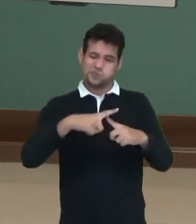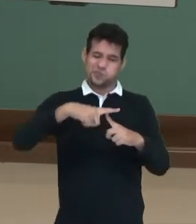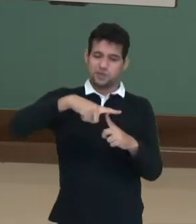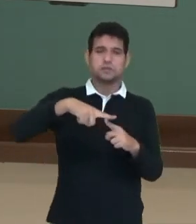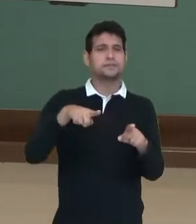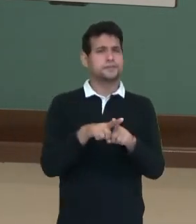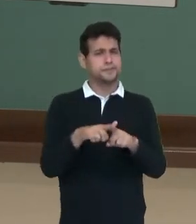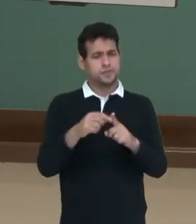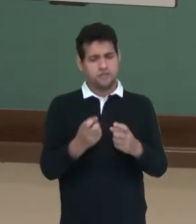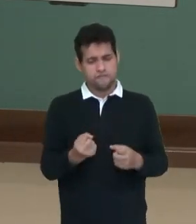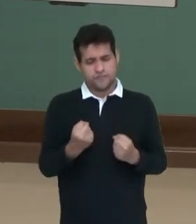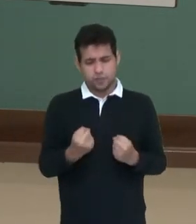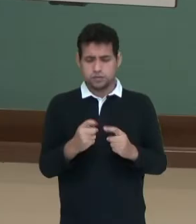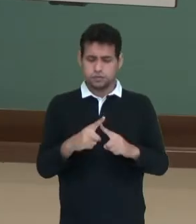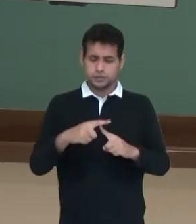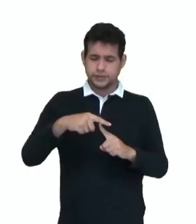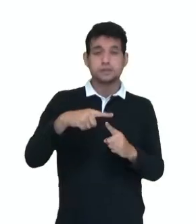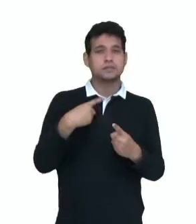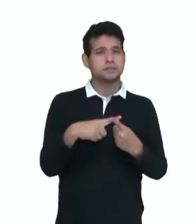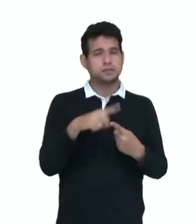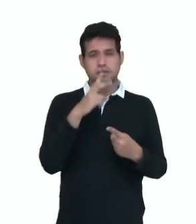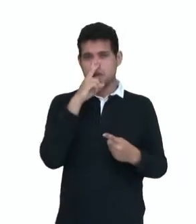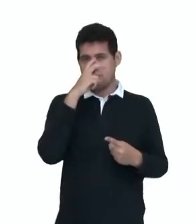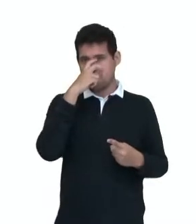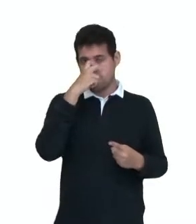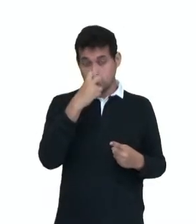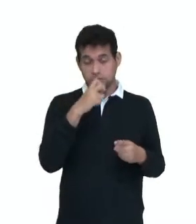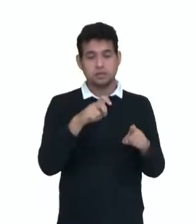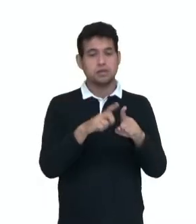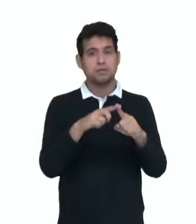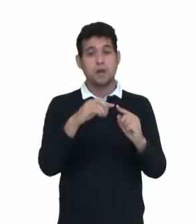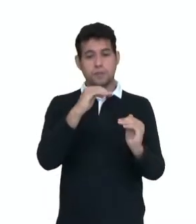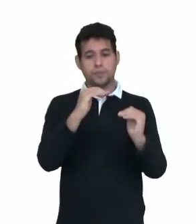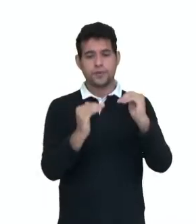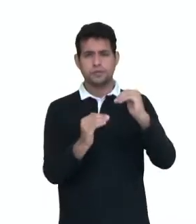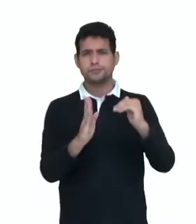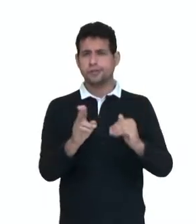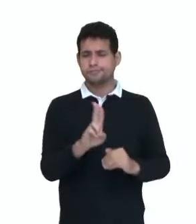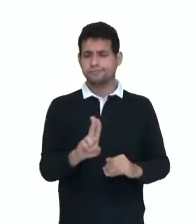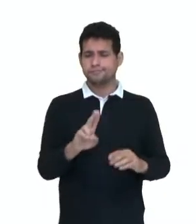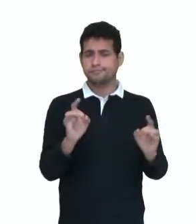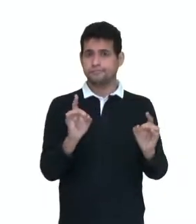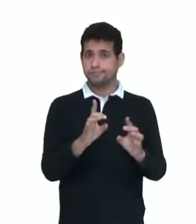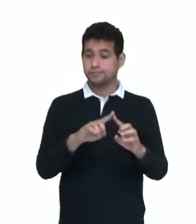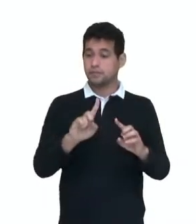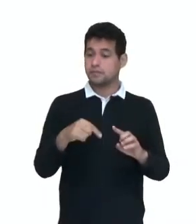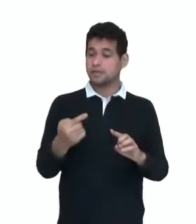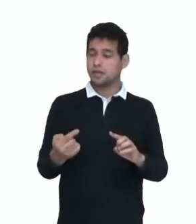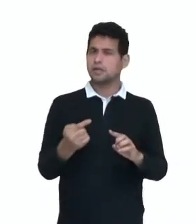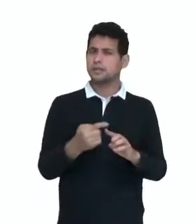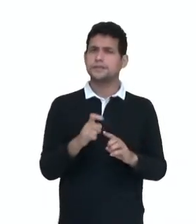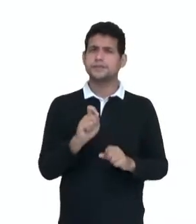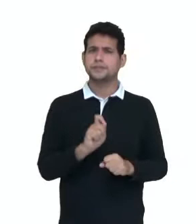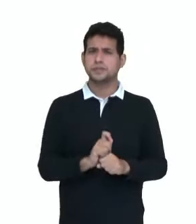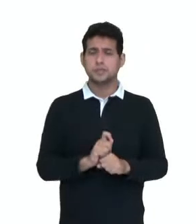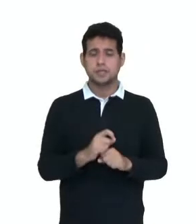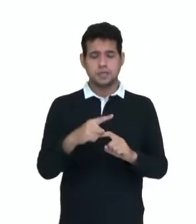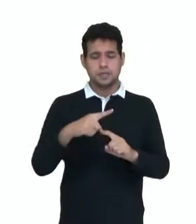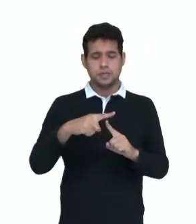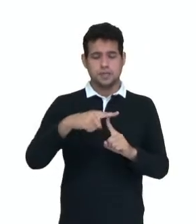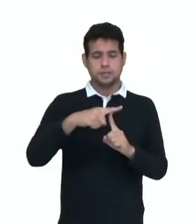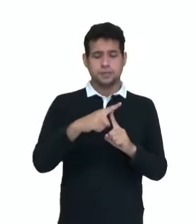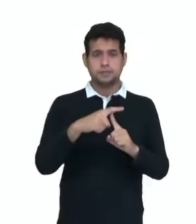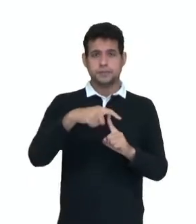né? Para levantar uma pedra. Quando uma força para baixo é aplicada na outra extremidade da barra,